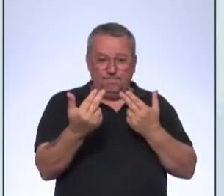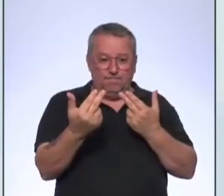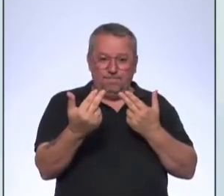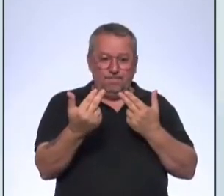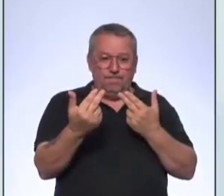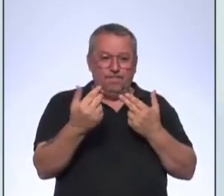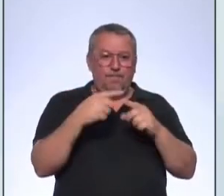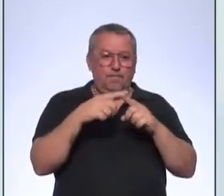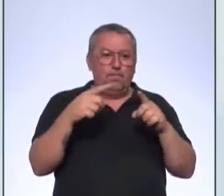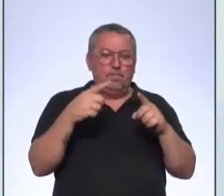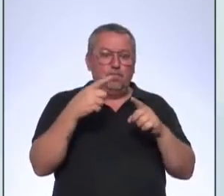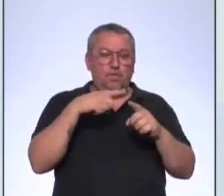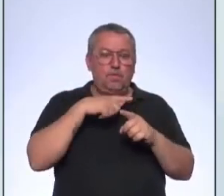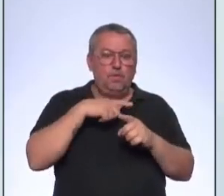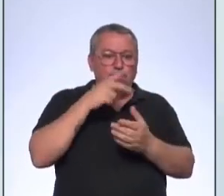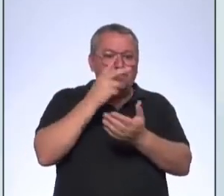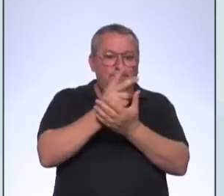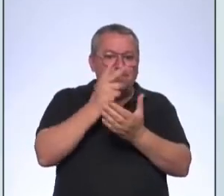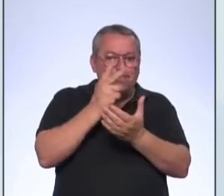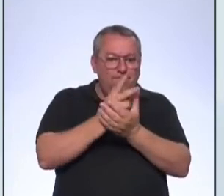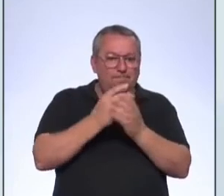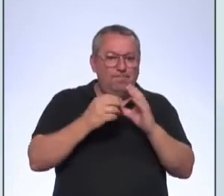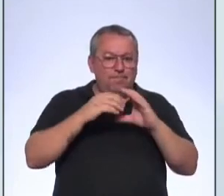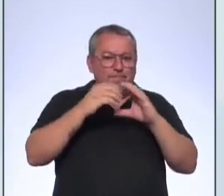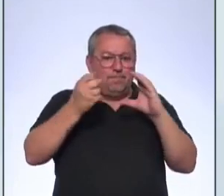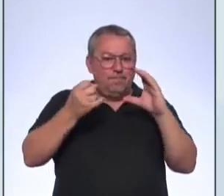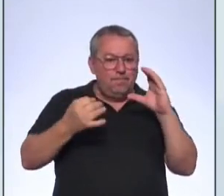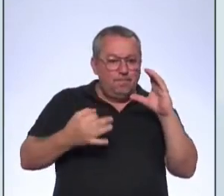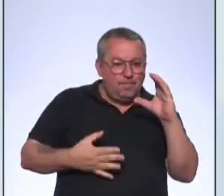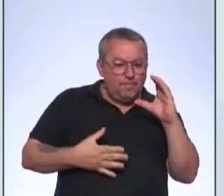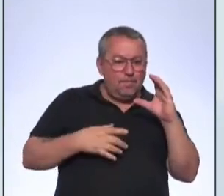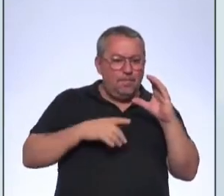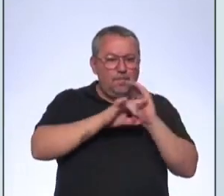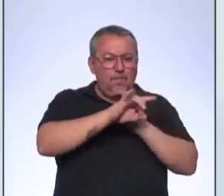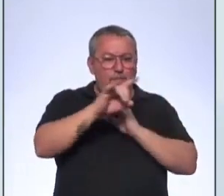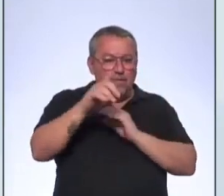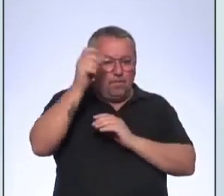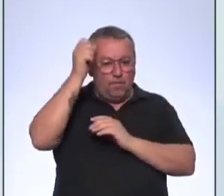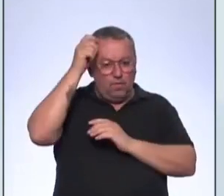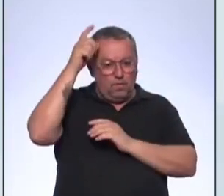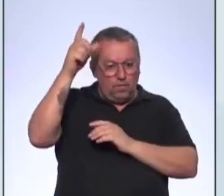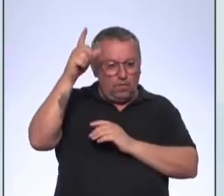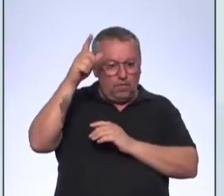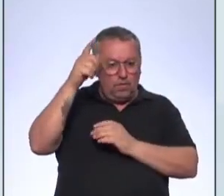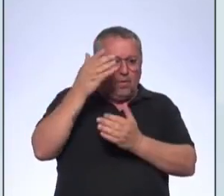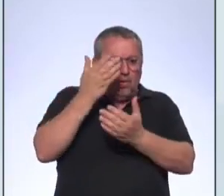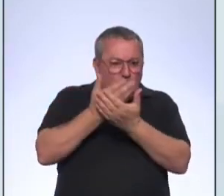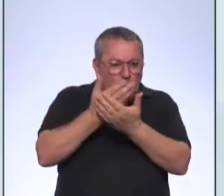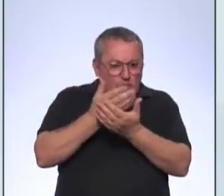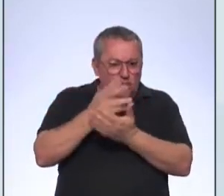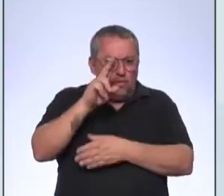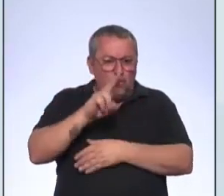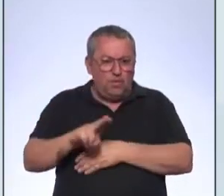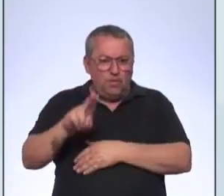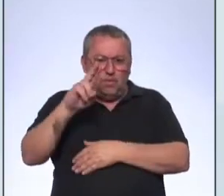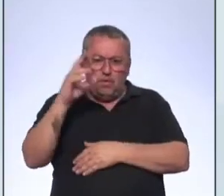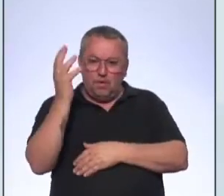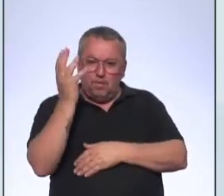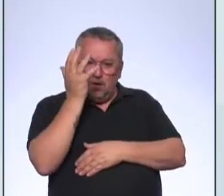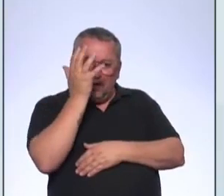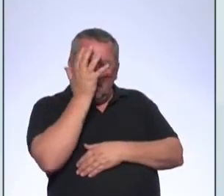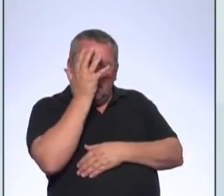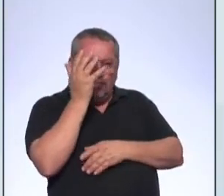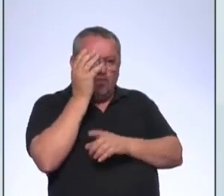iguais, não possuem a mesma representação, o mesmo simbolismo para as culturas. Mas o estudo do uso